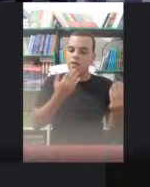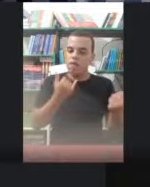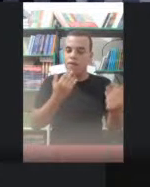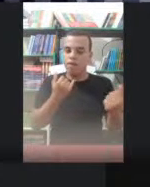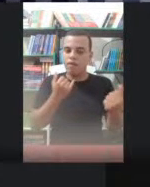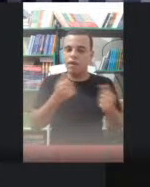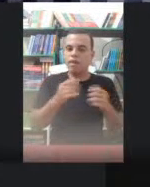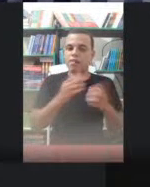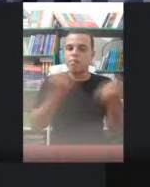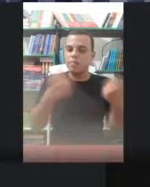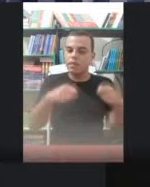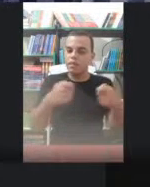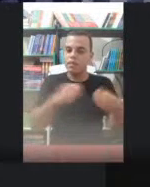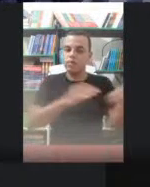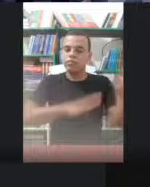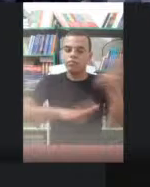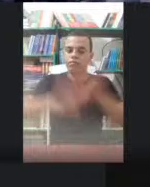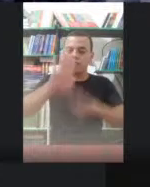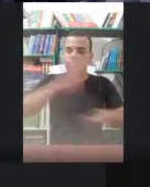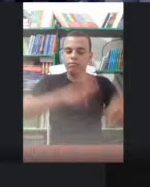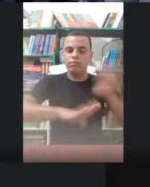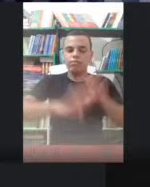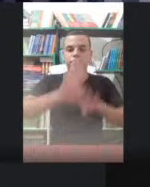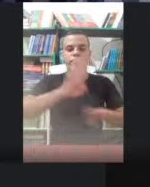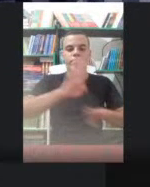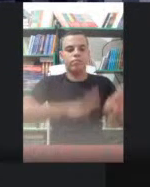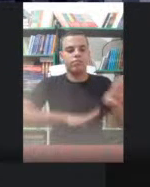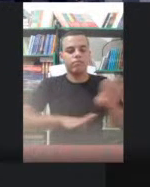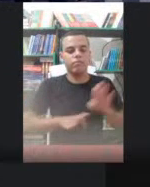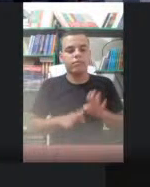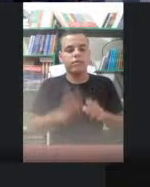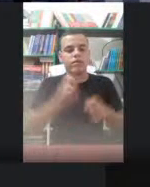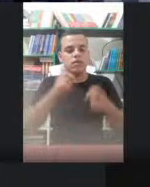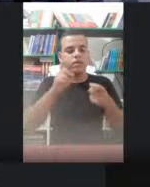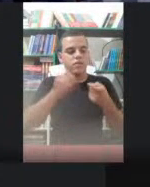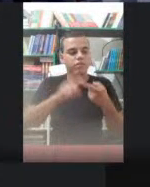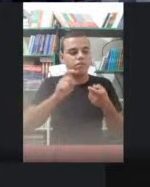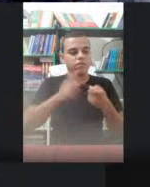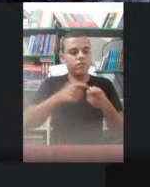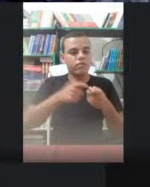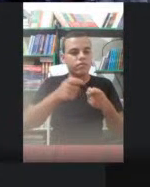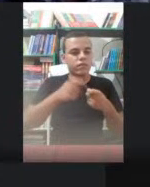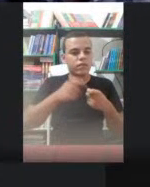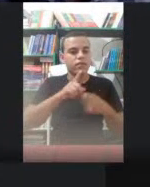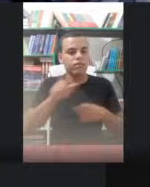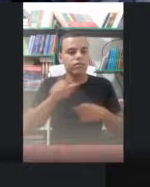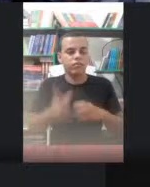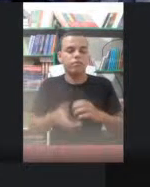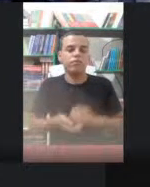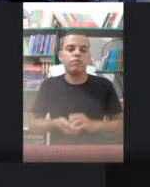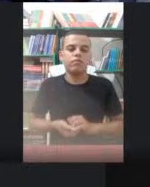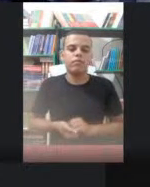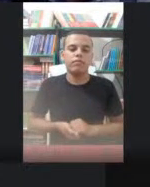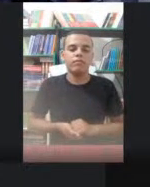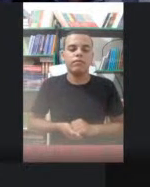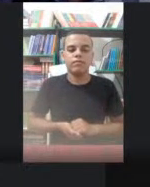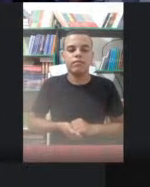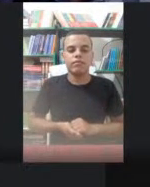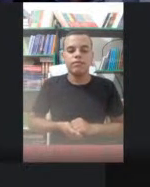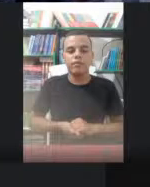atenção básica, em toda uma oferta que nós temos aqui da nossa própria rotina de serviço, que